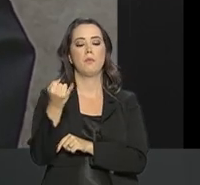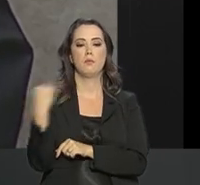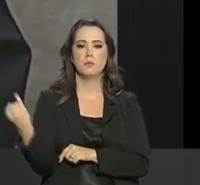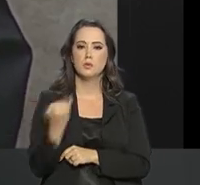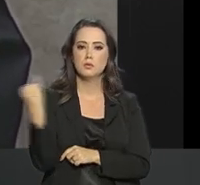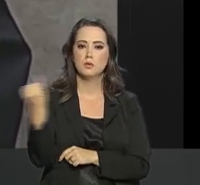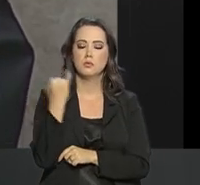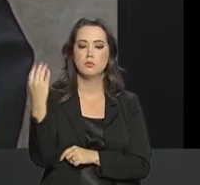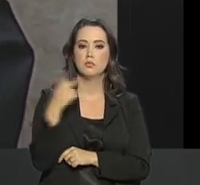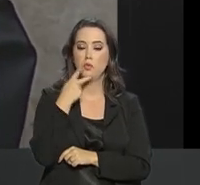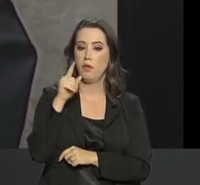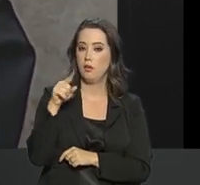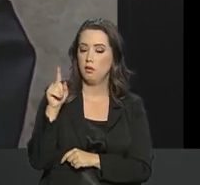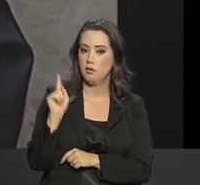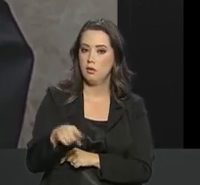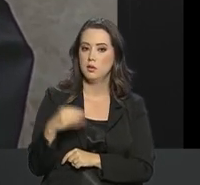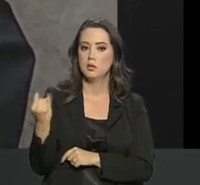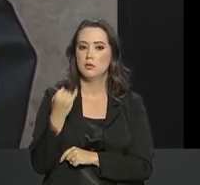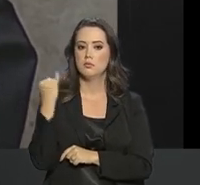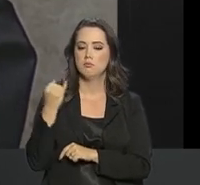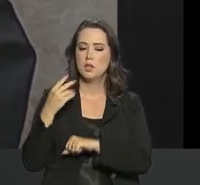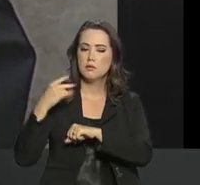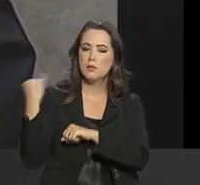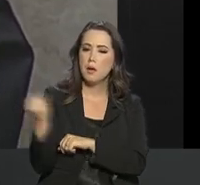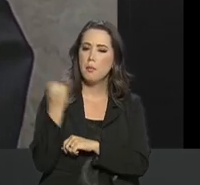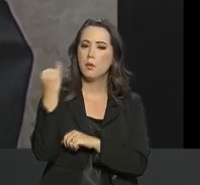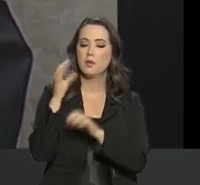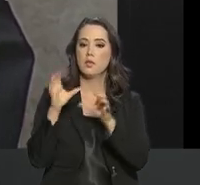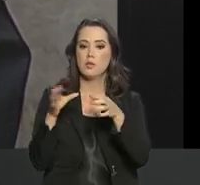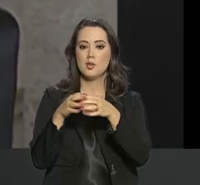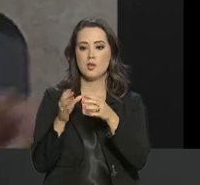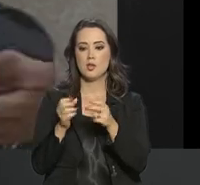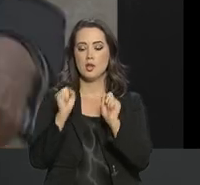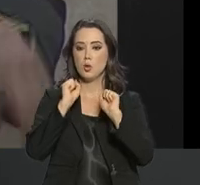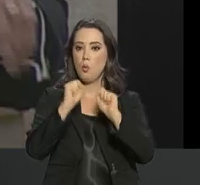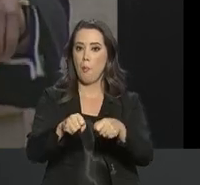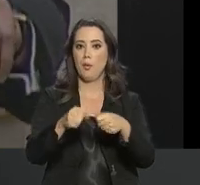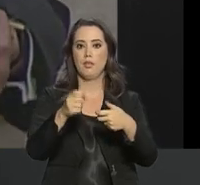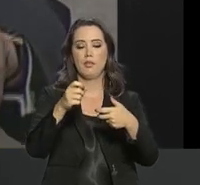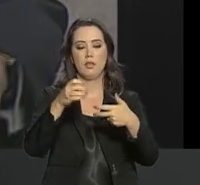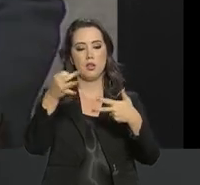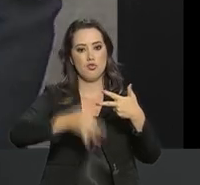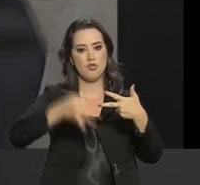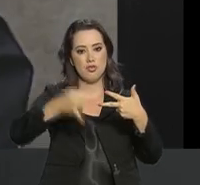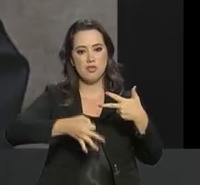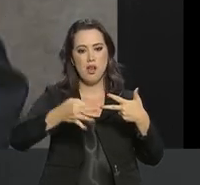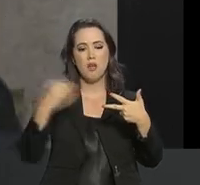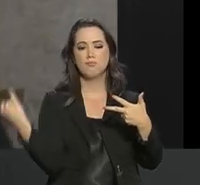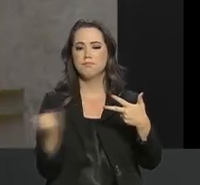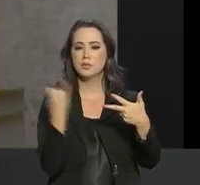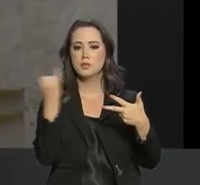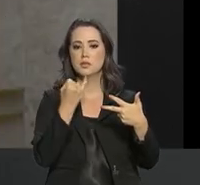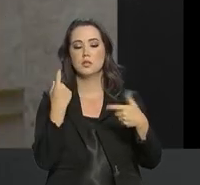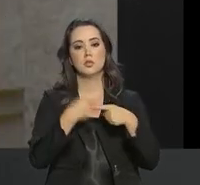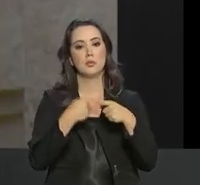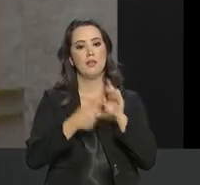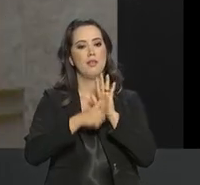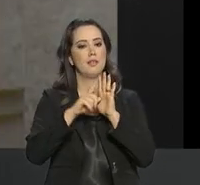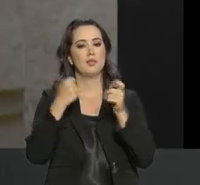de salientar, não é, a grandeza do Poder Judiciário. Eu diria que, àquela época, já não era preciso